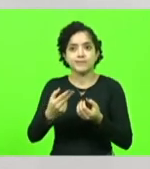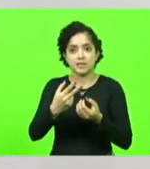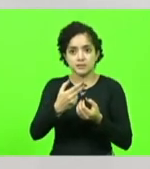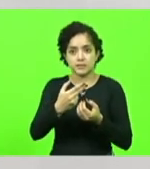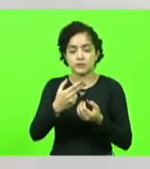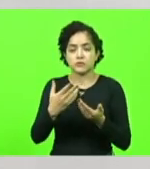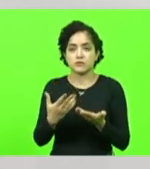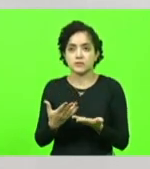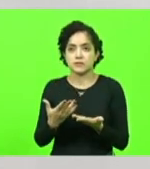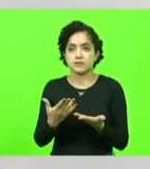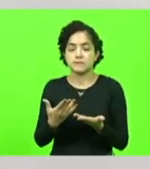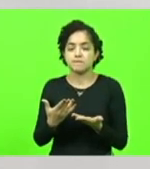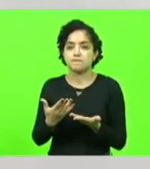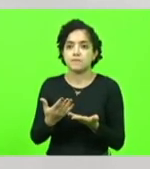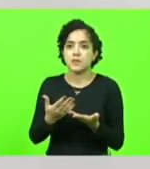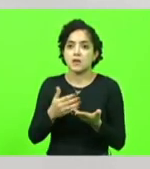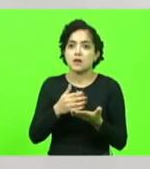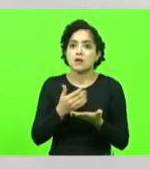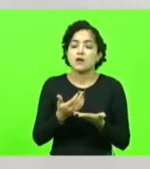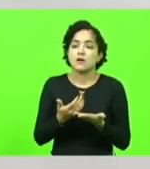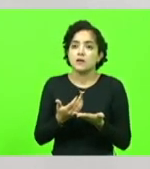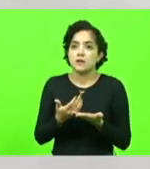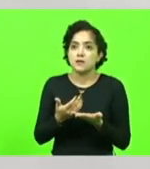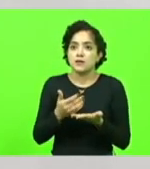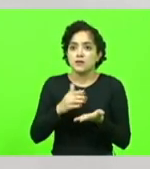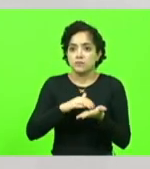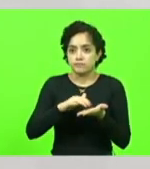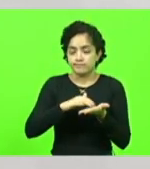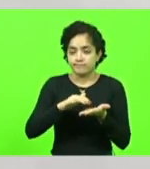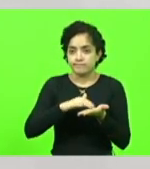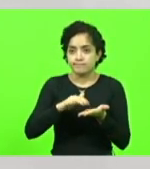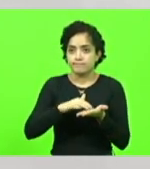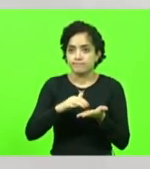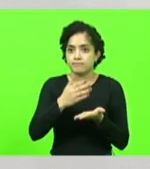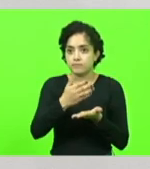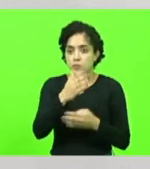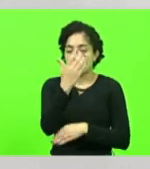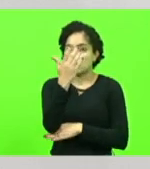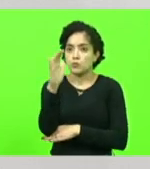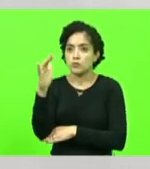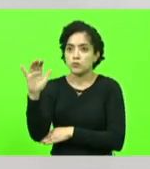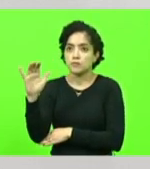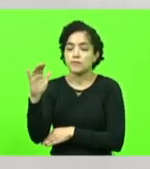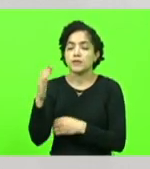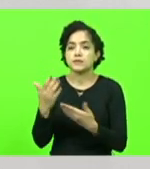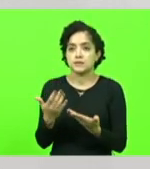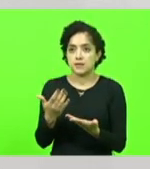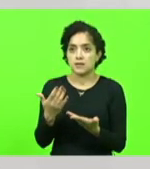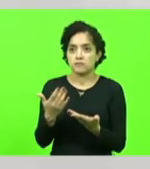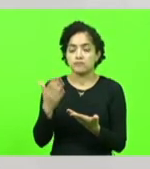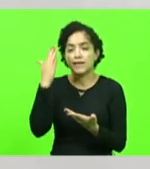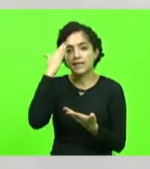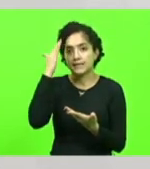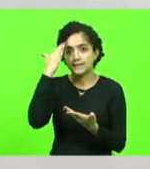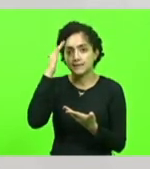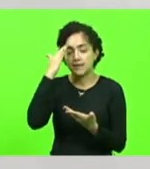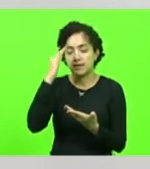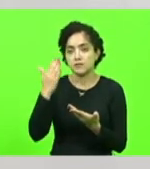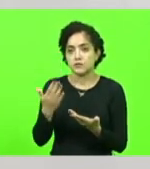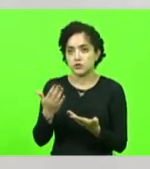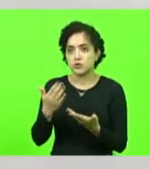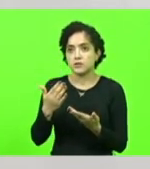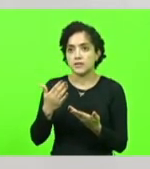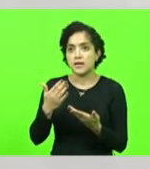E aqui cumprimento também o secretário do Meio Ambiente, o Delfis, que tem esse entendimento de colocar mais